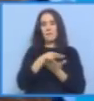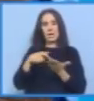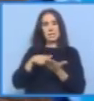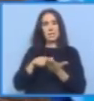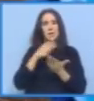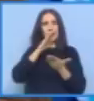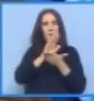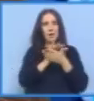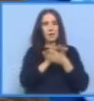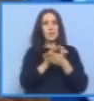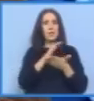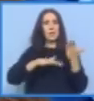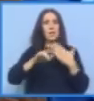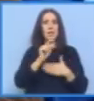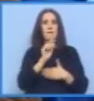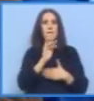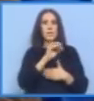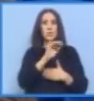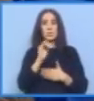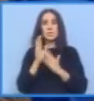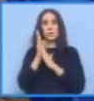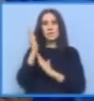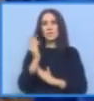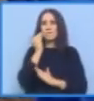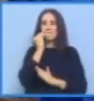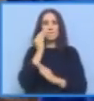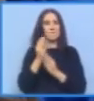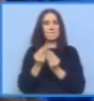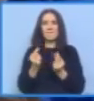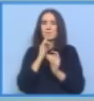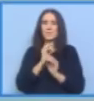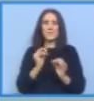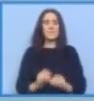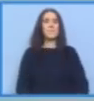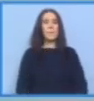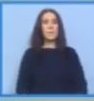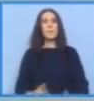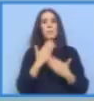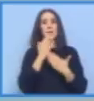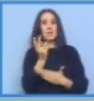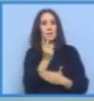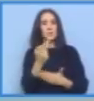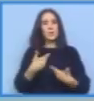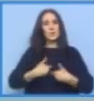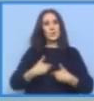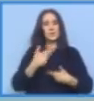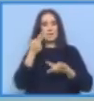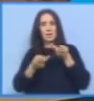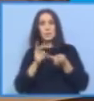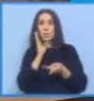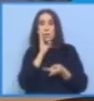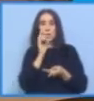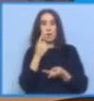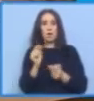Efésios. Um Deus assim é insuperável. Muito bem, obrigado a ambos por nos terem ajudado neste itinerário de análise. Mais